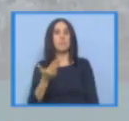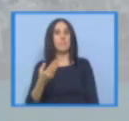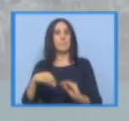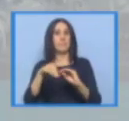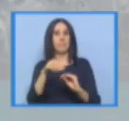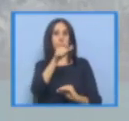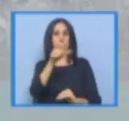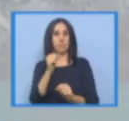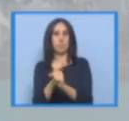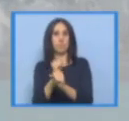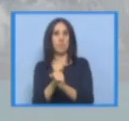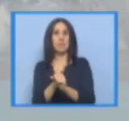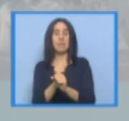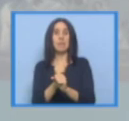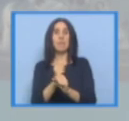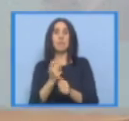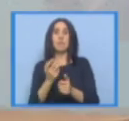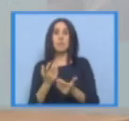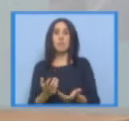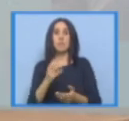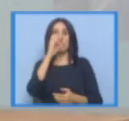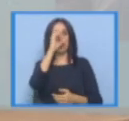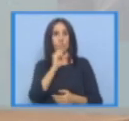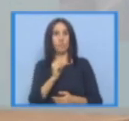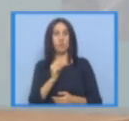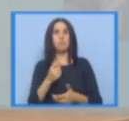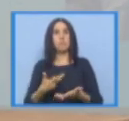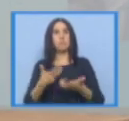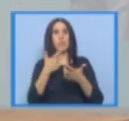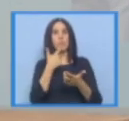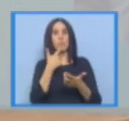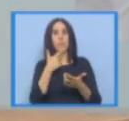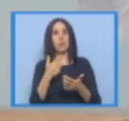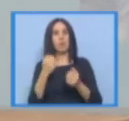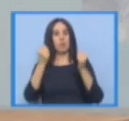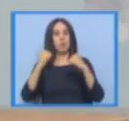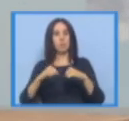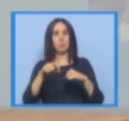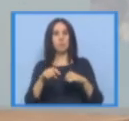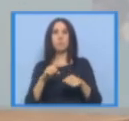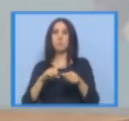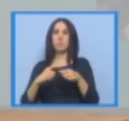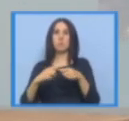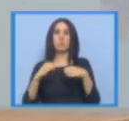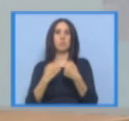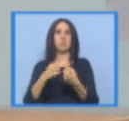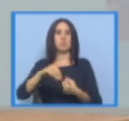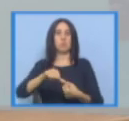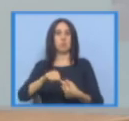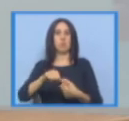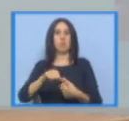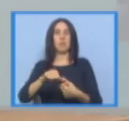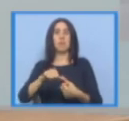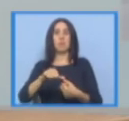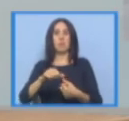aos trabalhadores e o governo fez muita questão de conseguir este acordo em concertação social